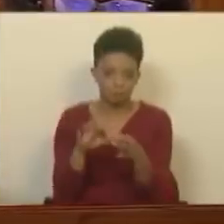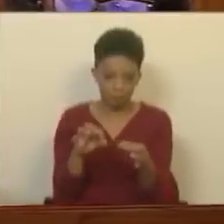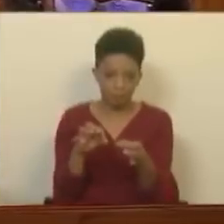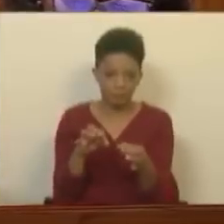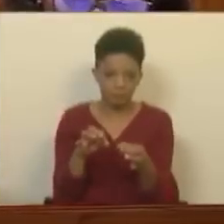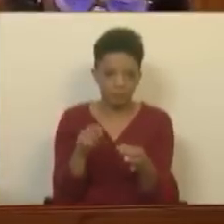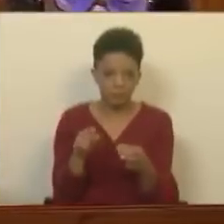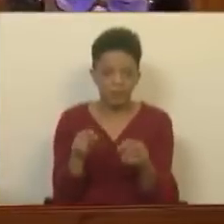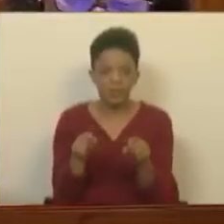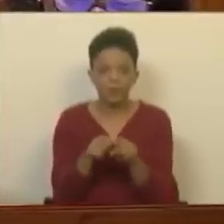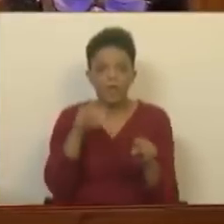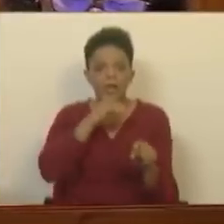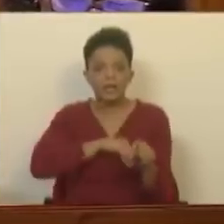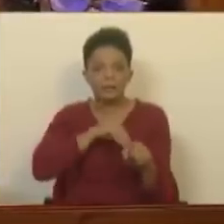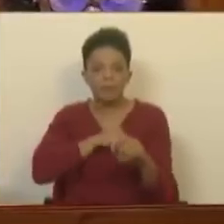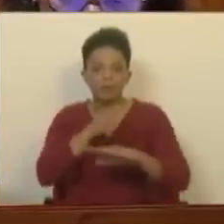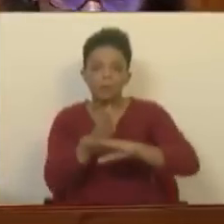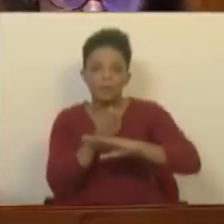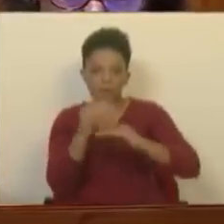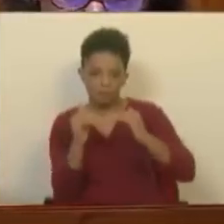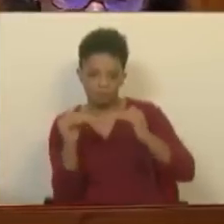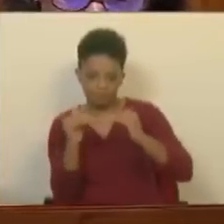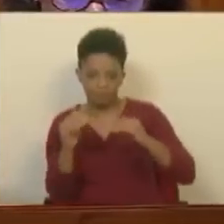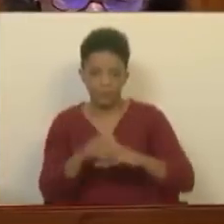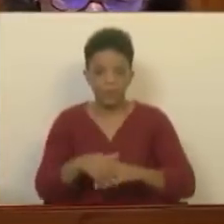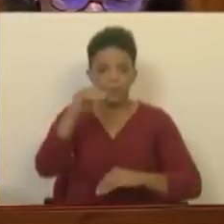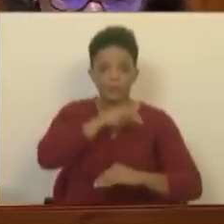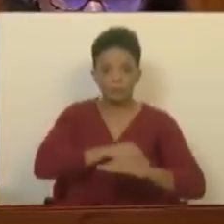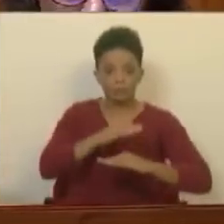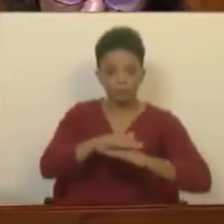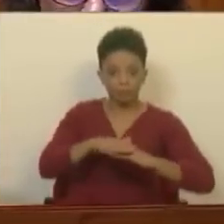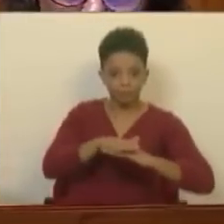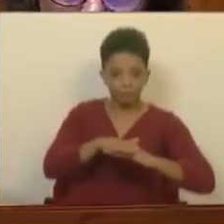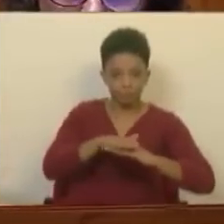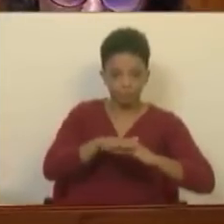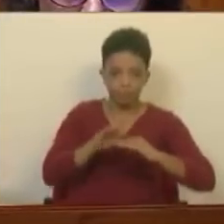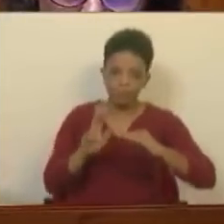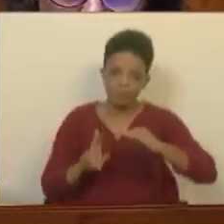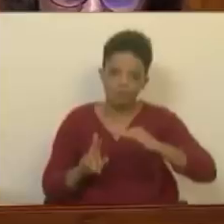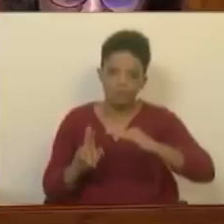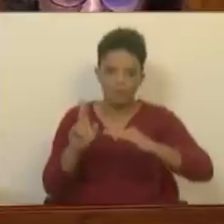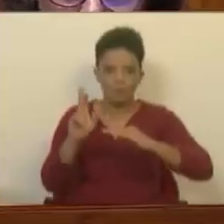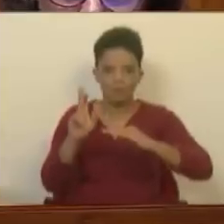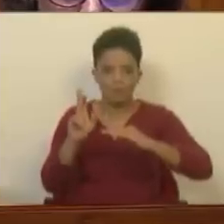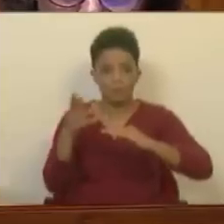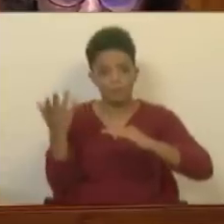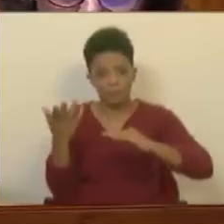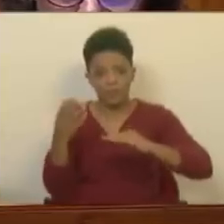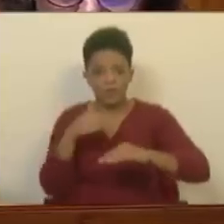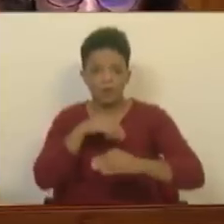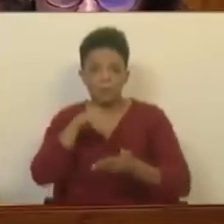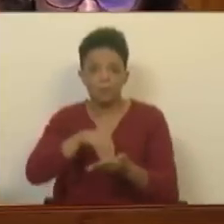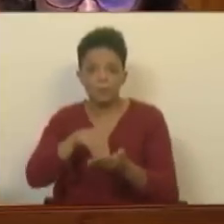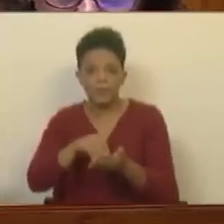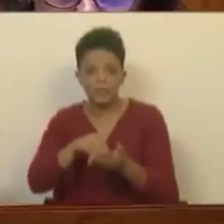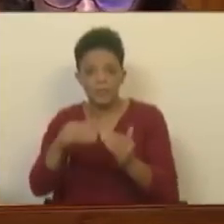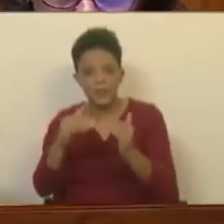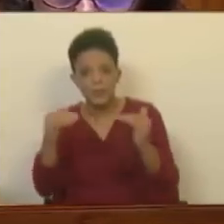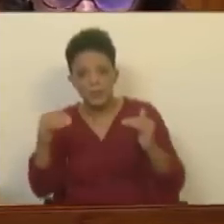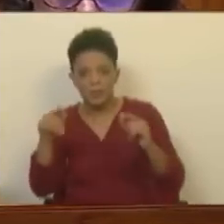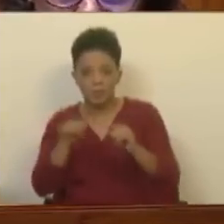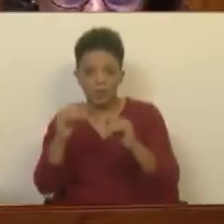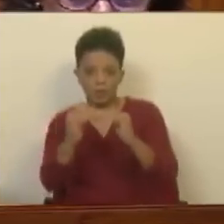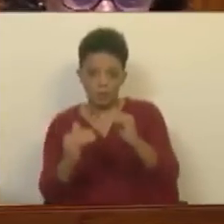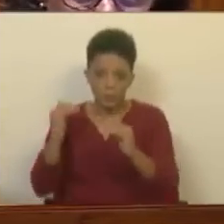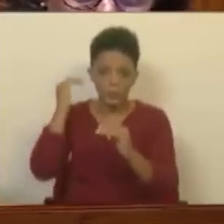àquilo que é o rendimento no diâmetro como rendimento mediano subiu significativamente o Limiar de pobreza hoje é